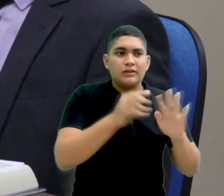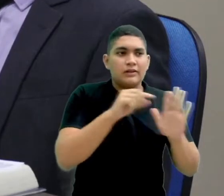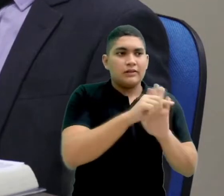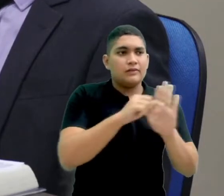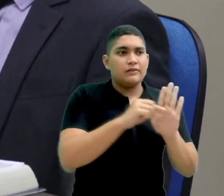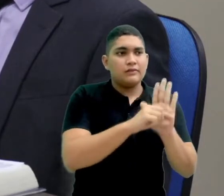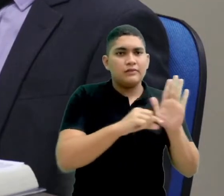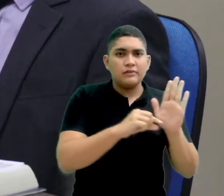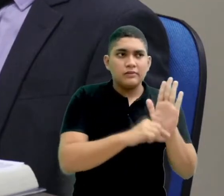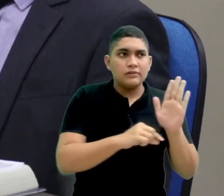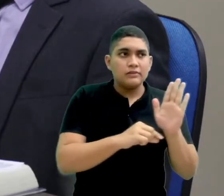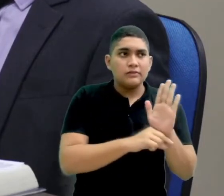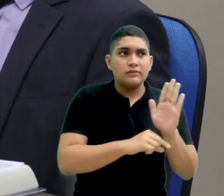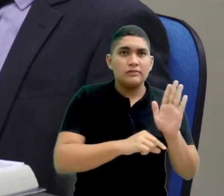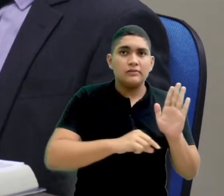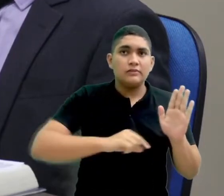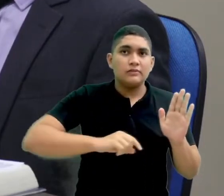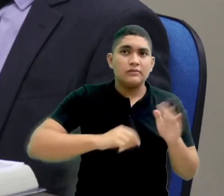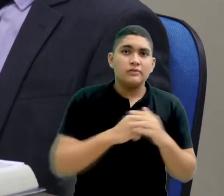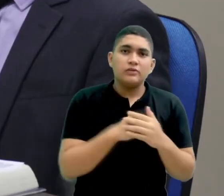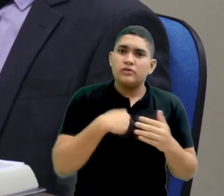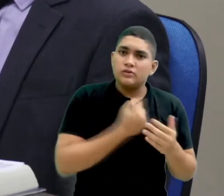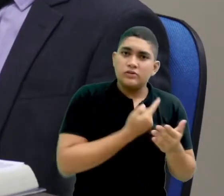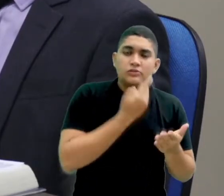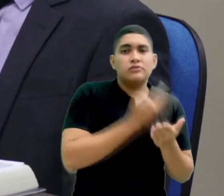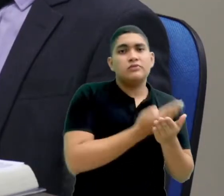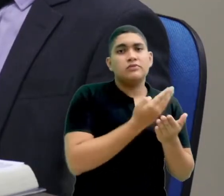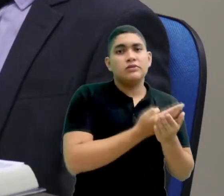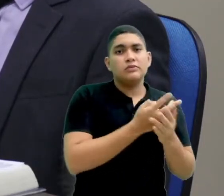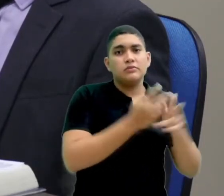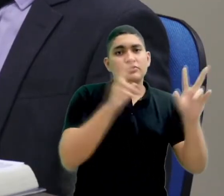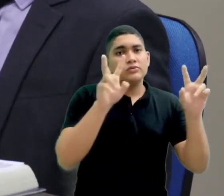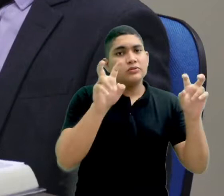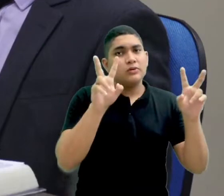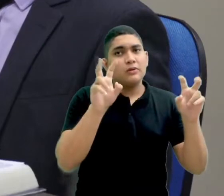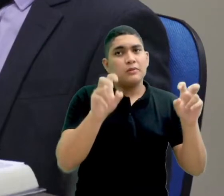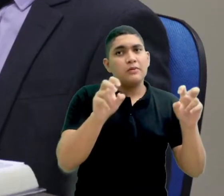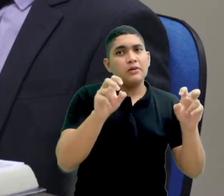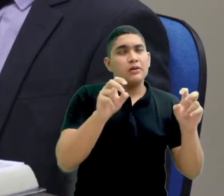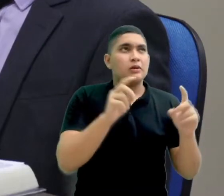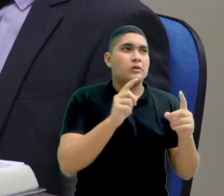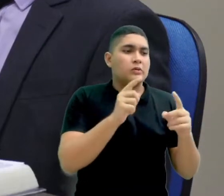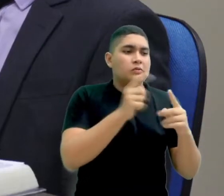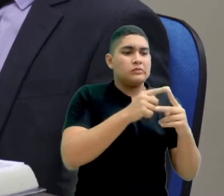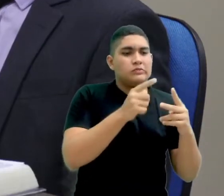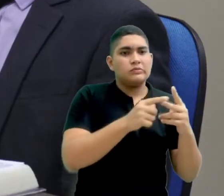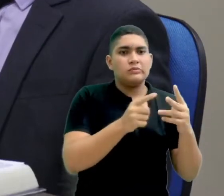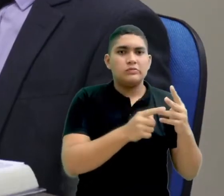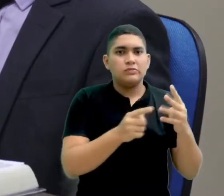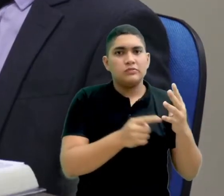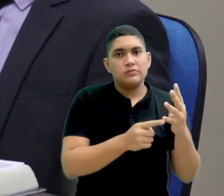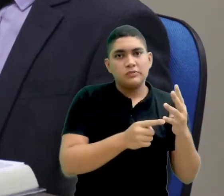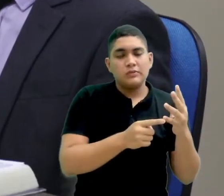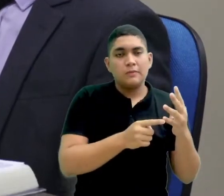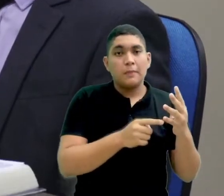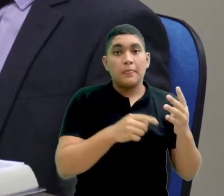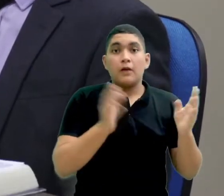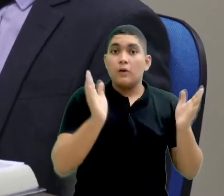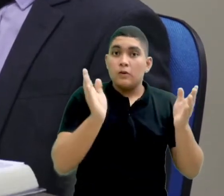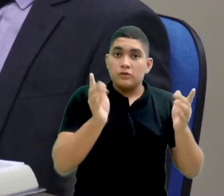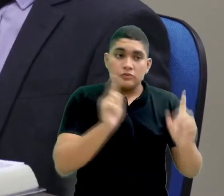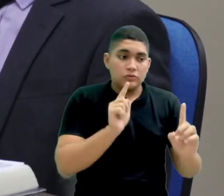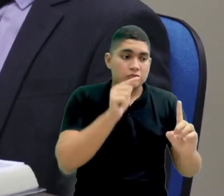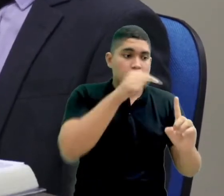o Diácono Adriano colocou, nós vamos estudando a respeito de determinado assunto. Hoje, o objetivo dessa nossa